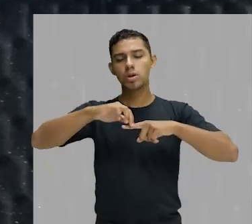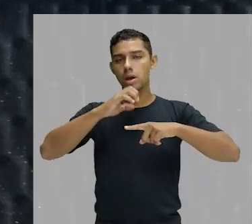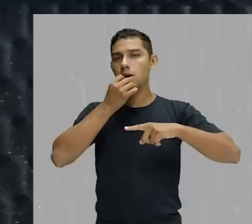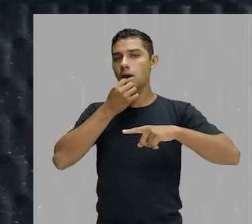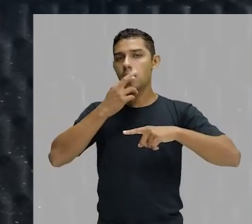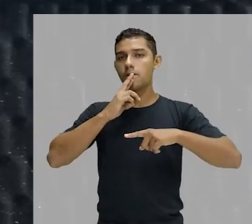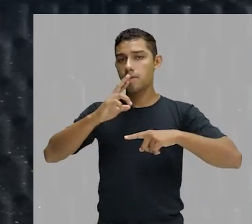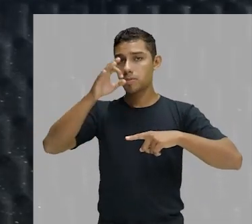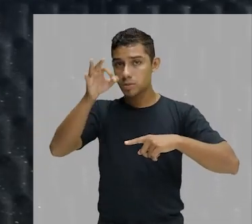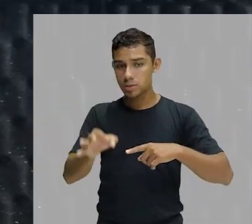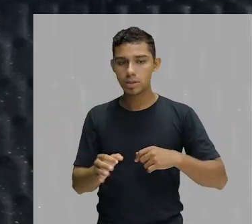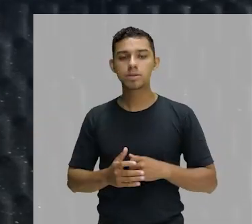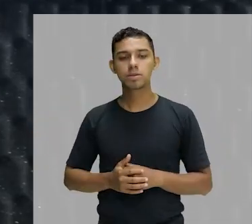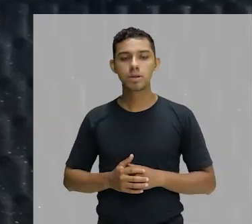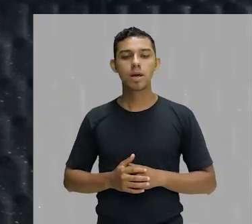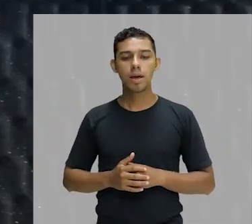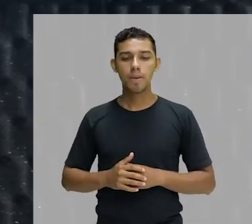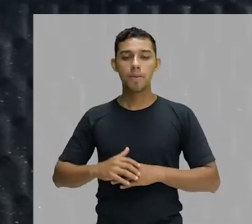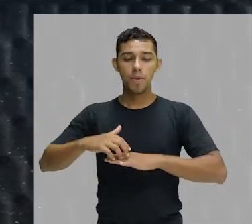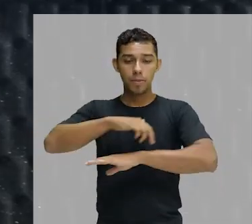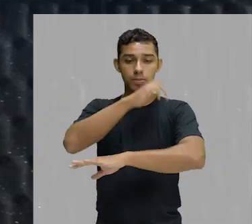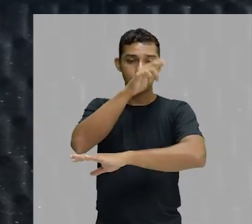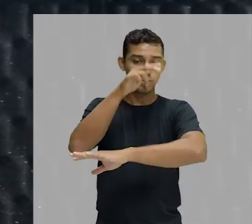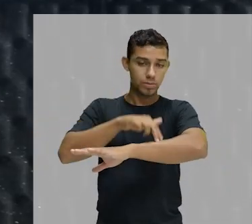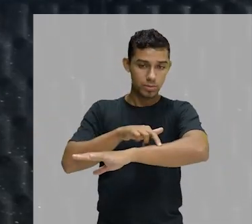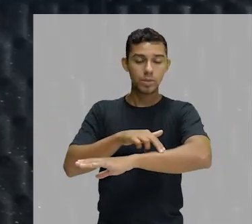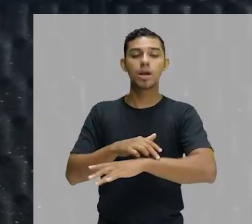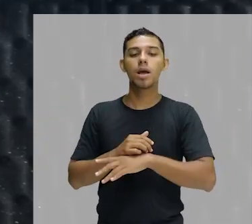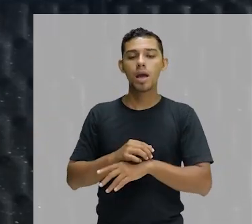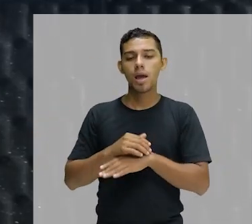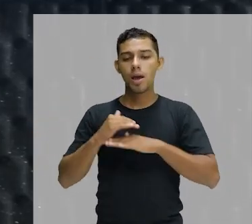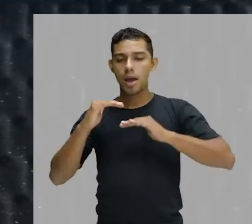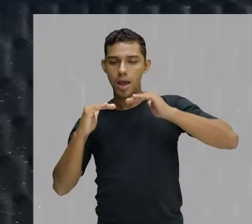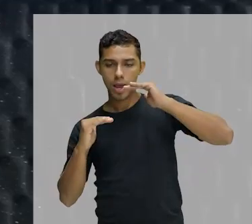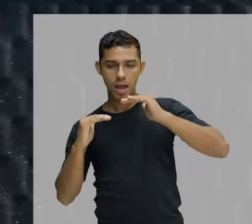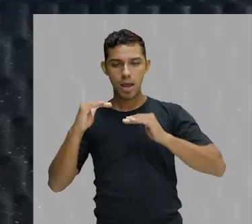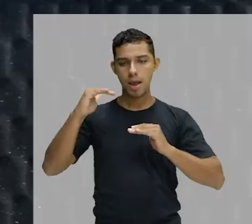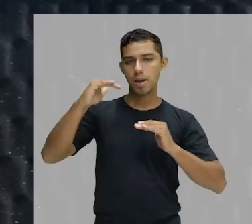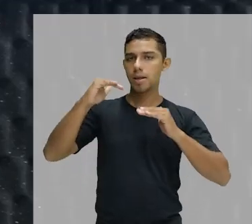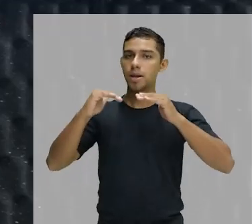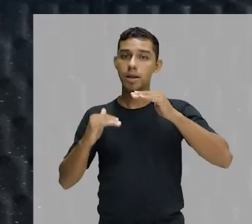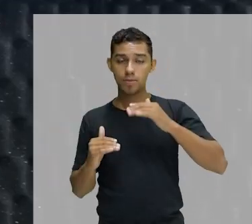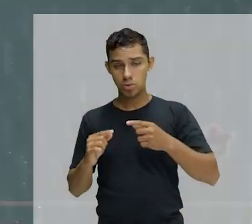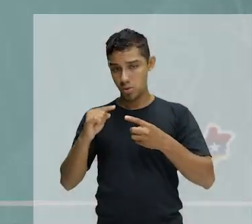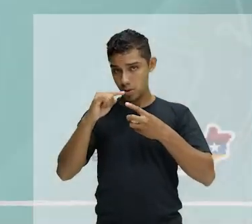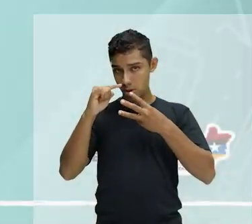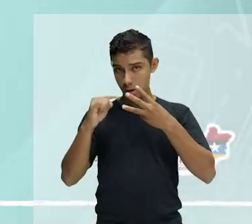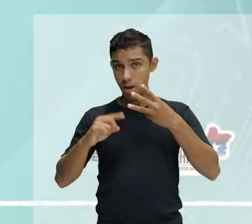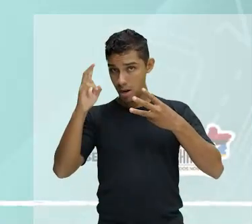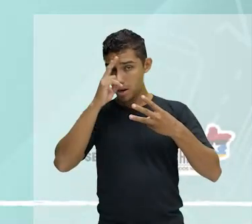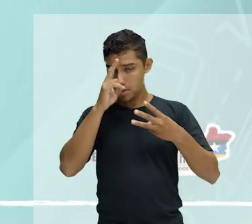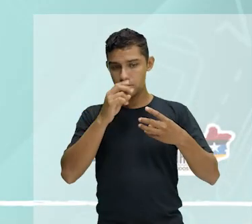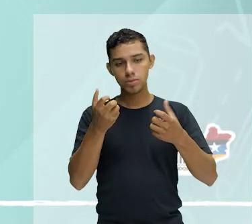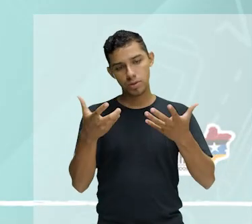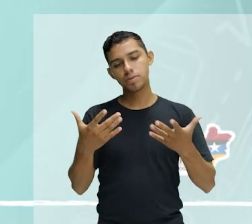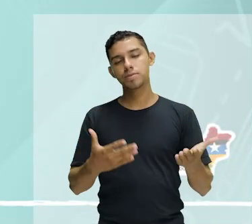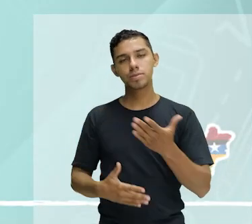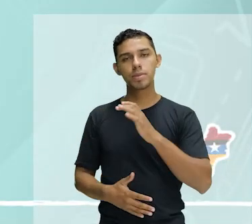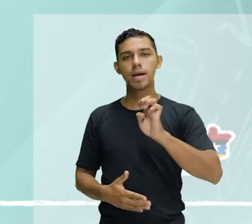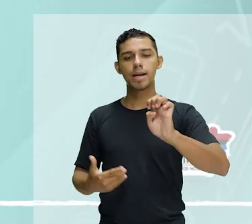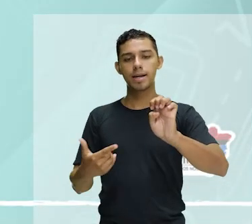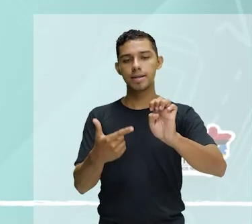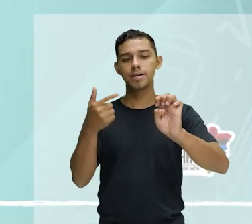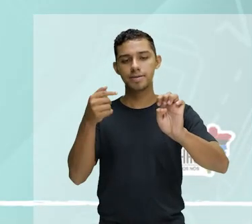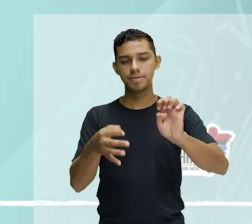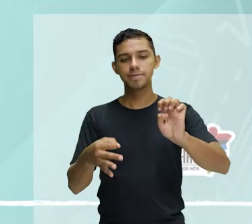resposta correta, porque aqui a gente está falando de equilíbrio. A ginástica exige muito do equilíbrio, sustentação em determinados aparelhos. Então, essa